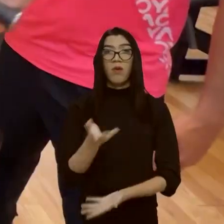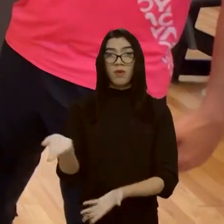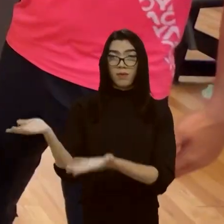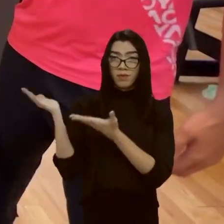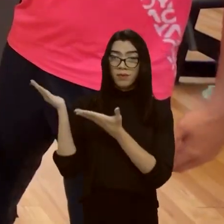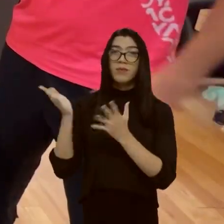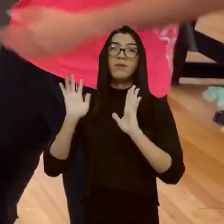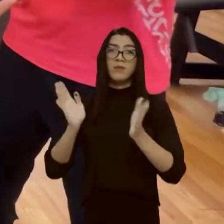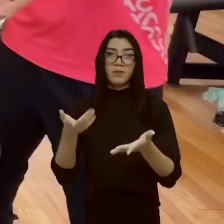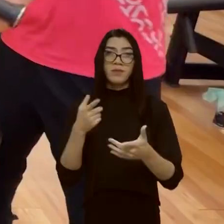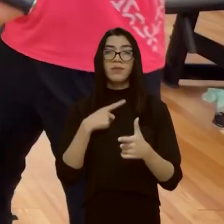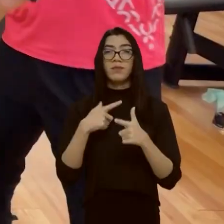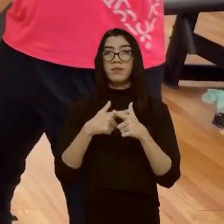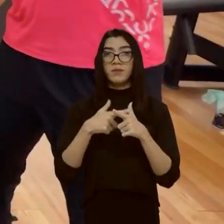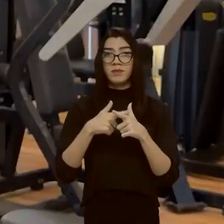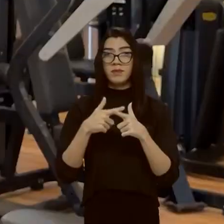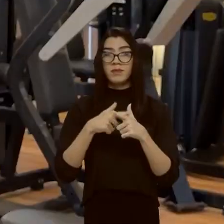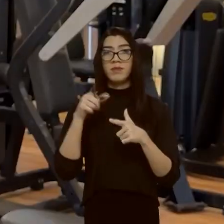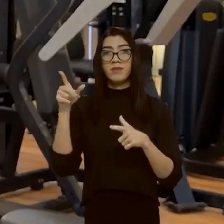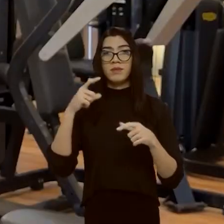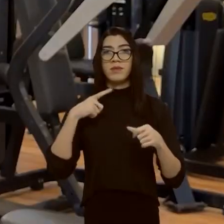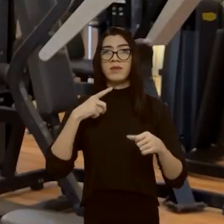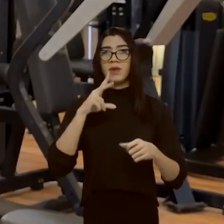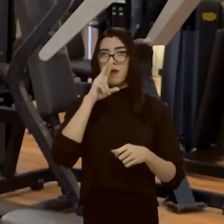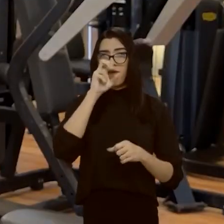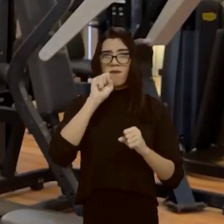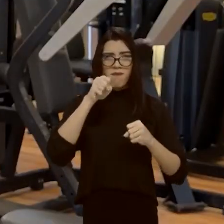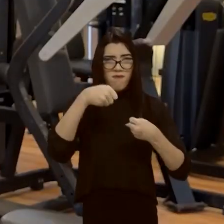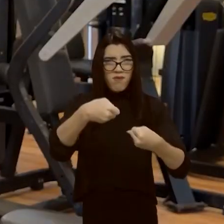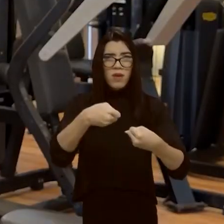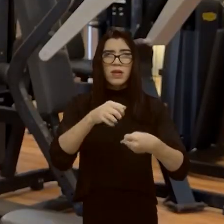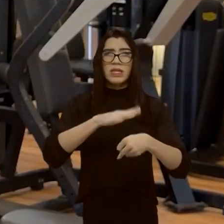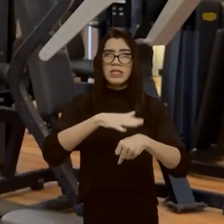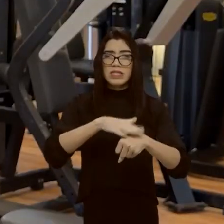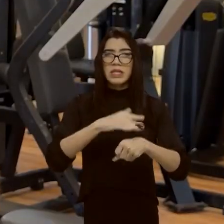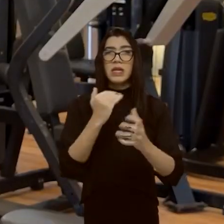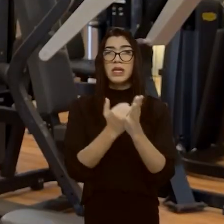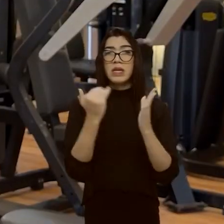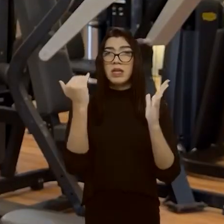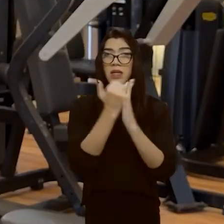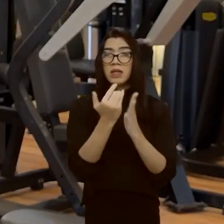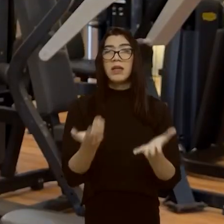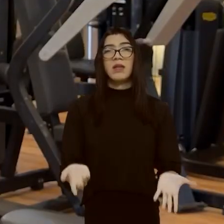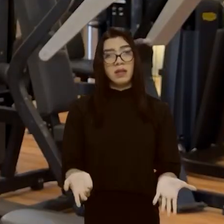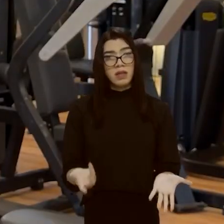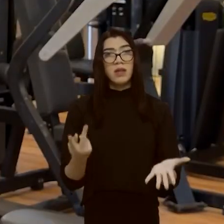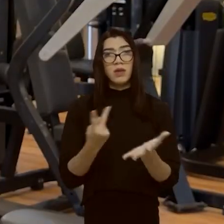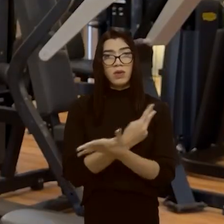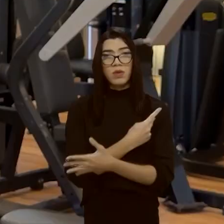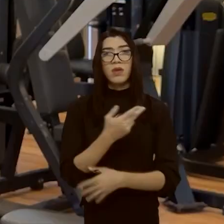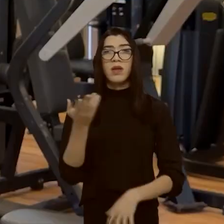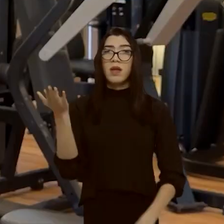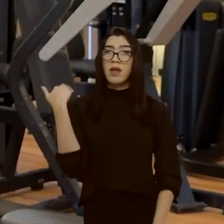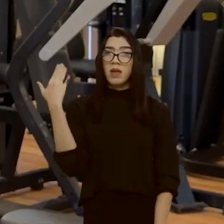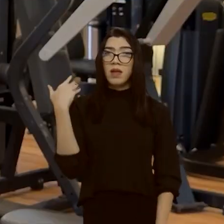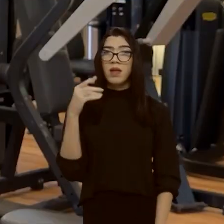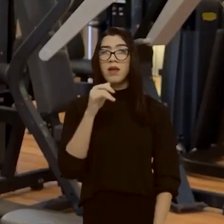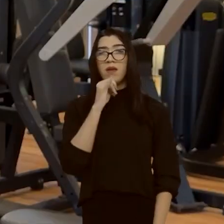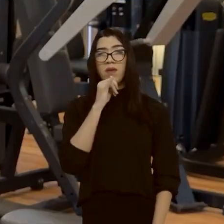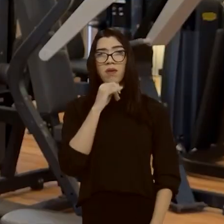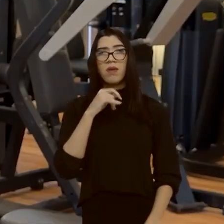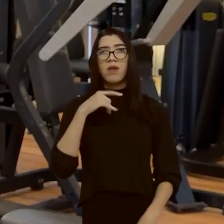problemas após forçar o corpo demais. Na época que eu estava gostando muito de correr na esteira e eu acabei esticando um pouco os meus limites, tive